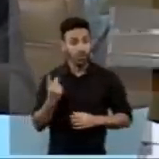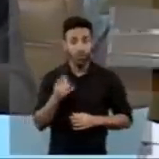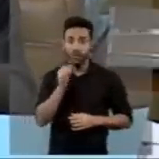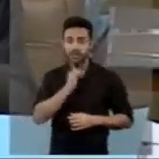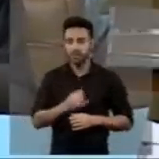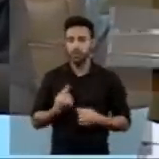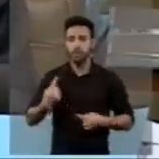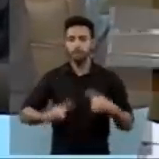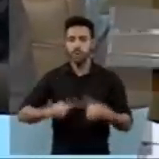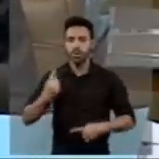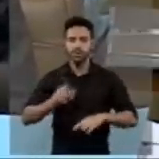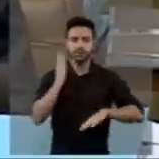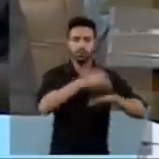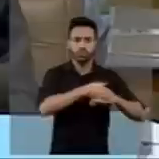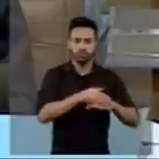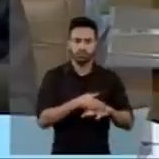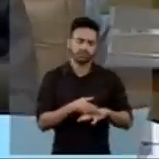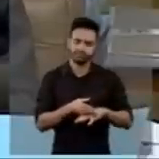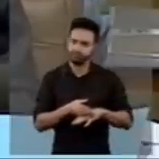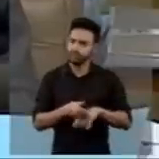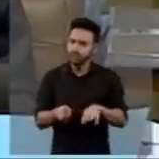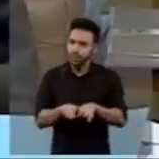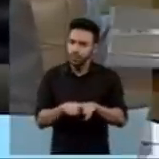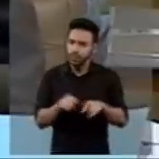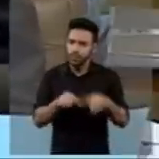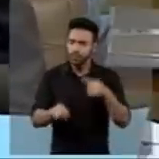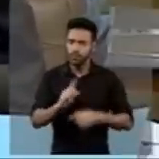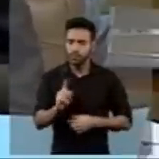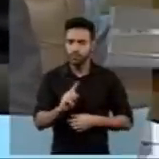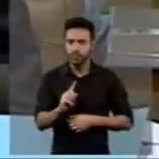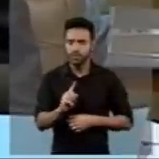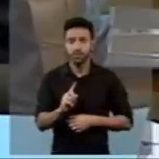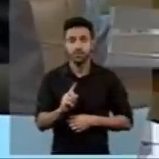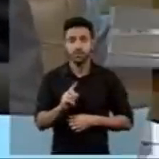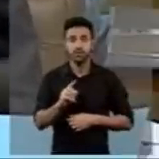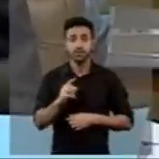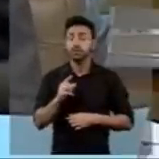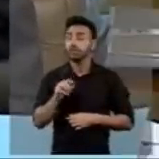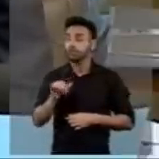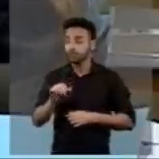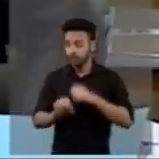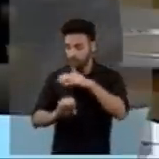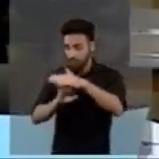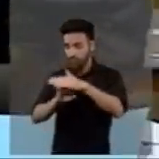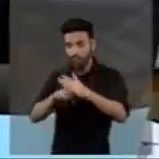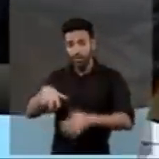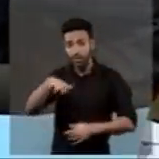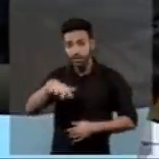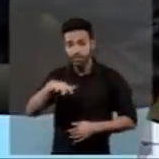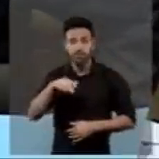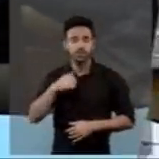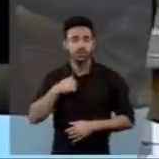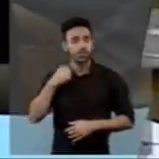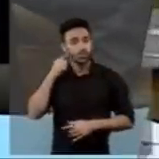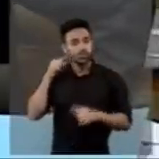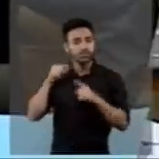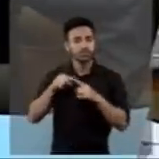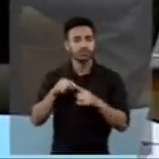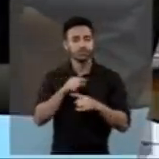se as restrições à prática de atividade econômica objetivam combater